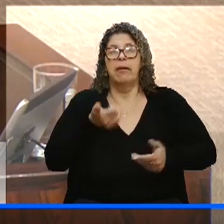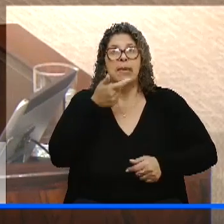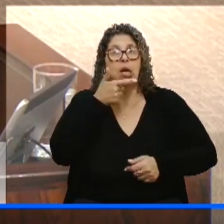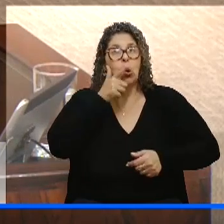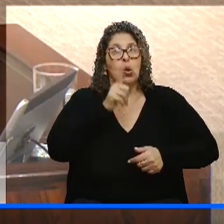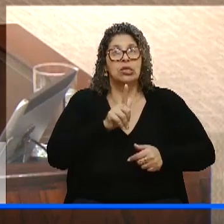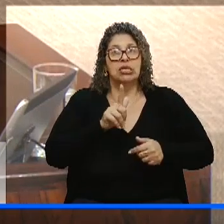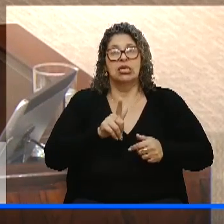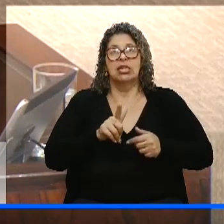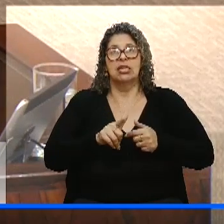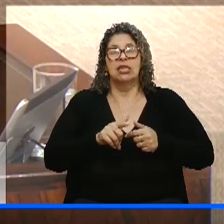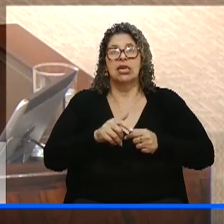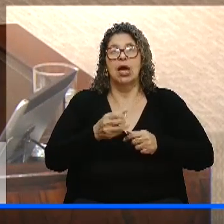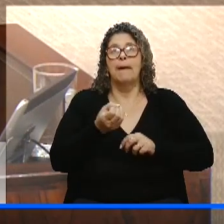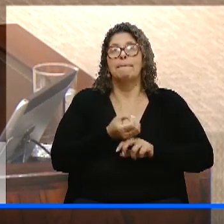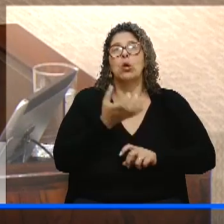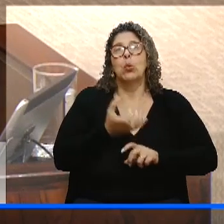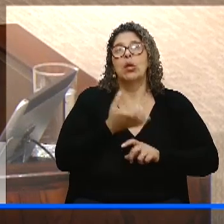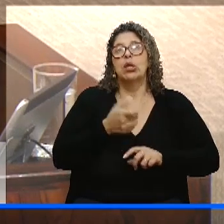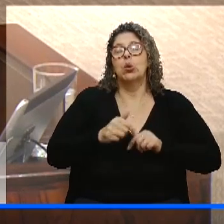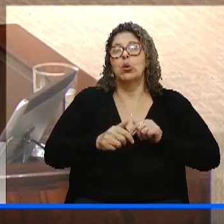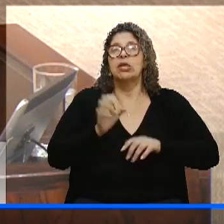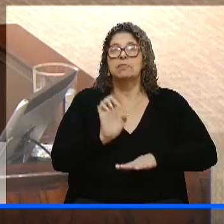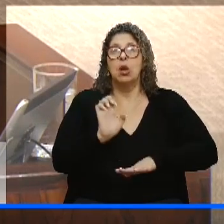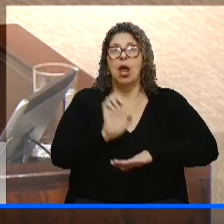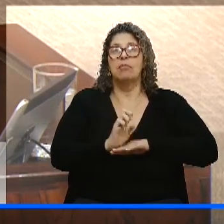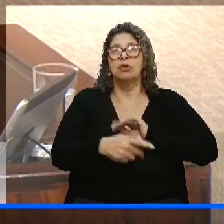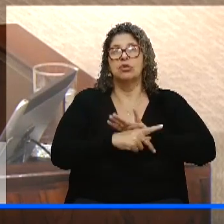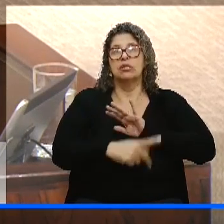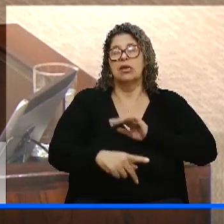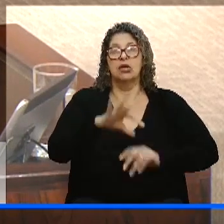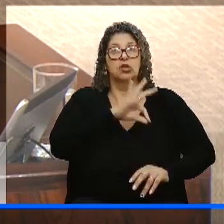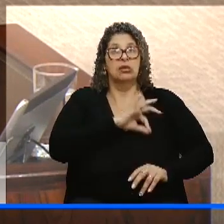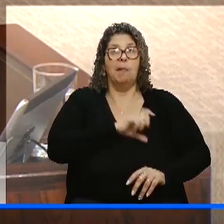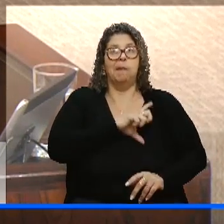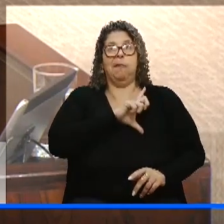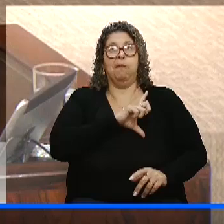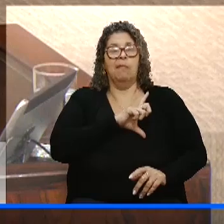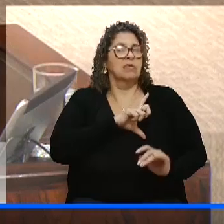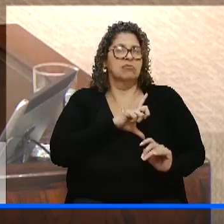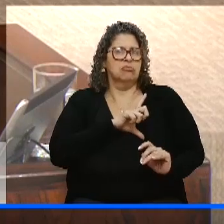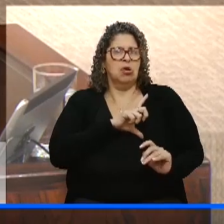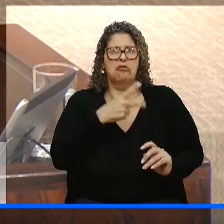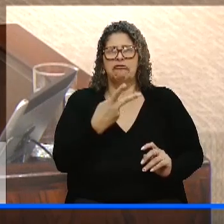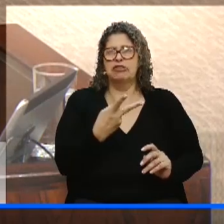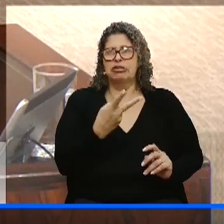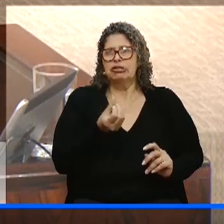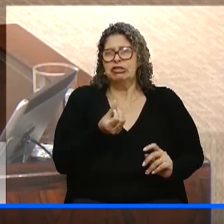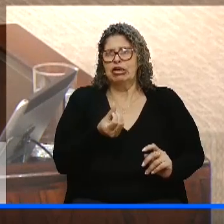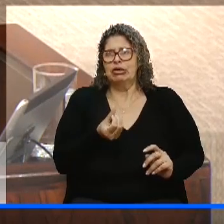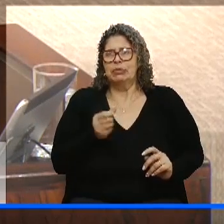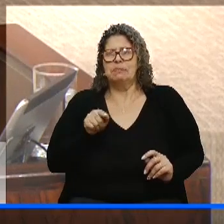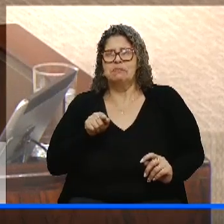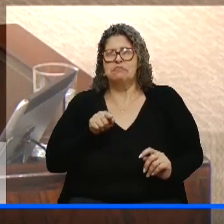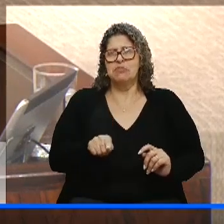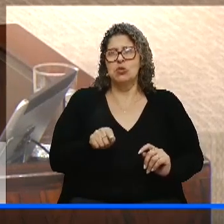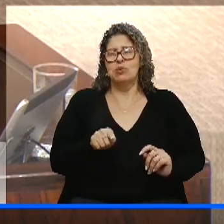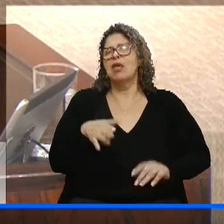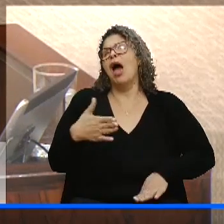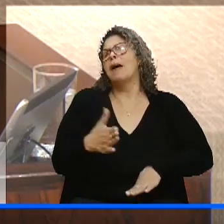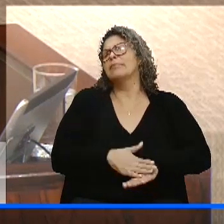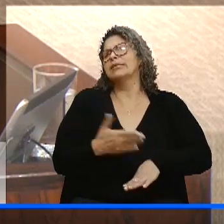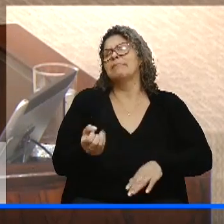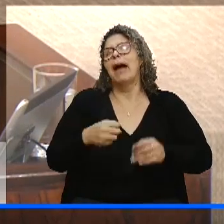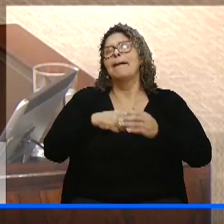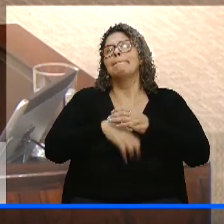enquanto procuradores do estado já não basta ganhar um salário altíssimo de mais de 26 mil reais em média eles precisam de mais um benefício